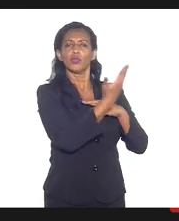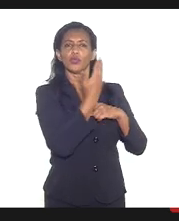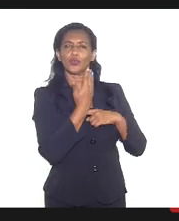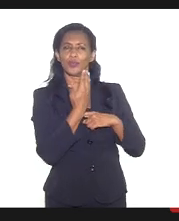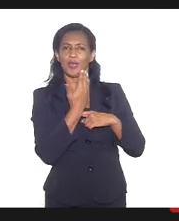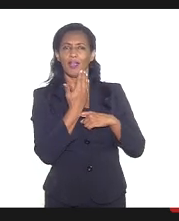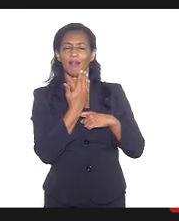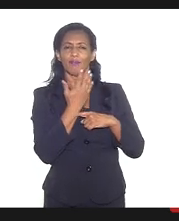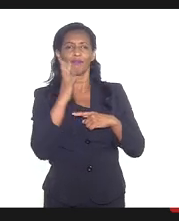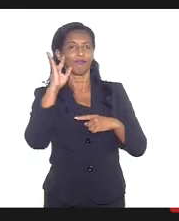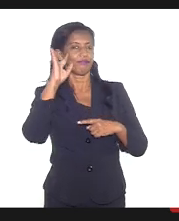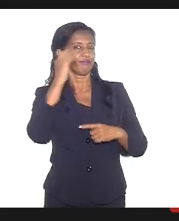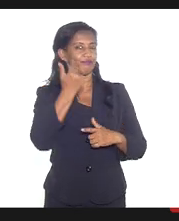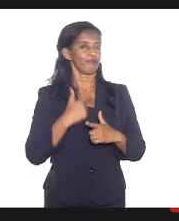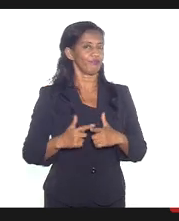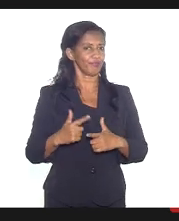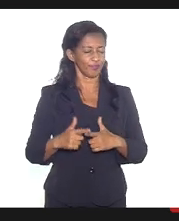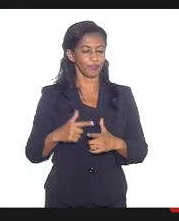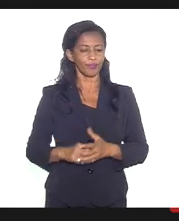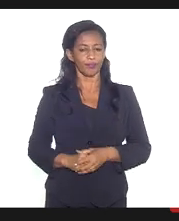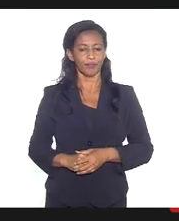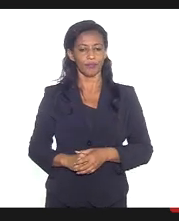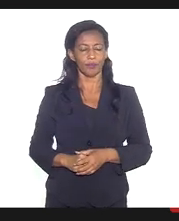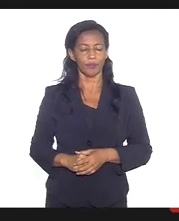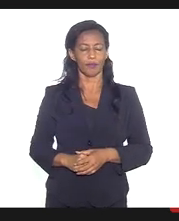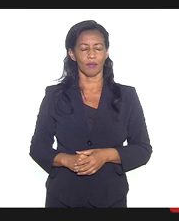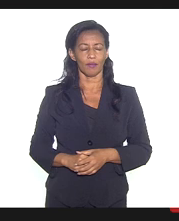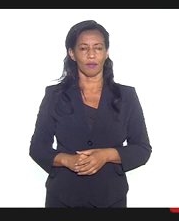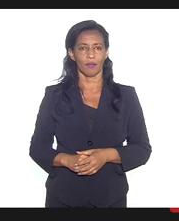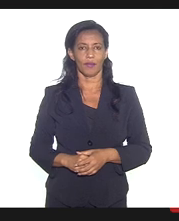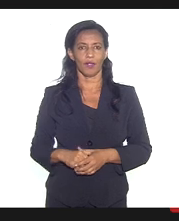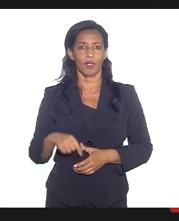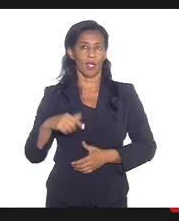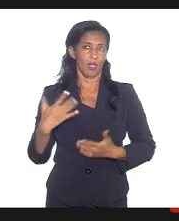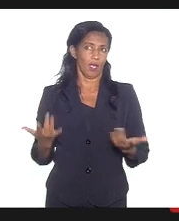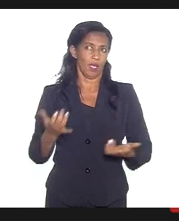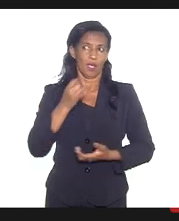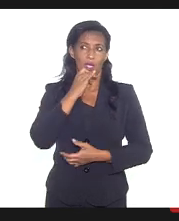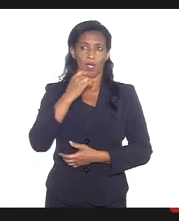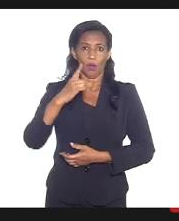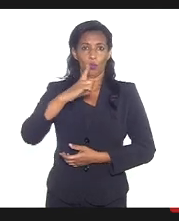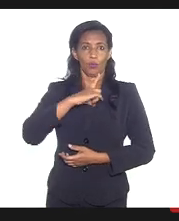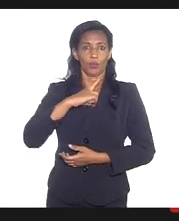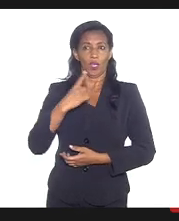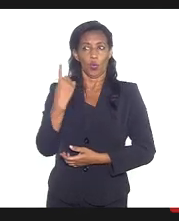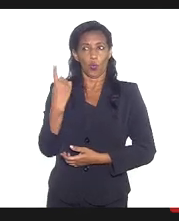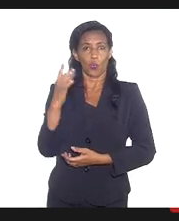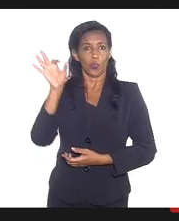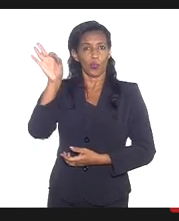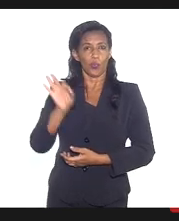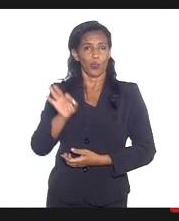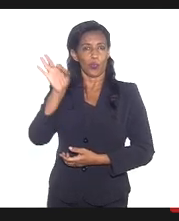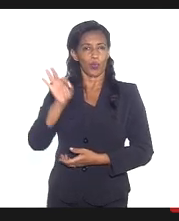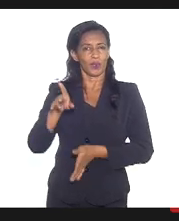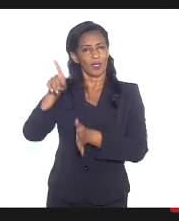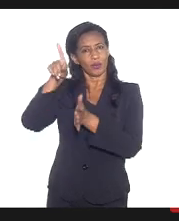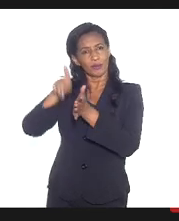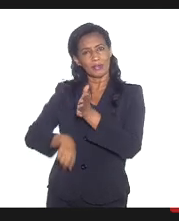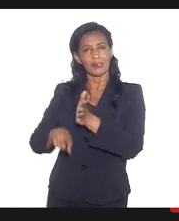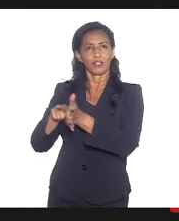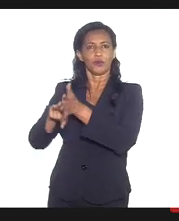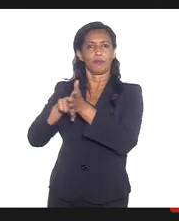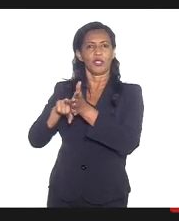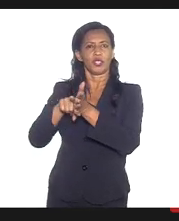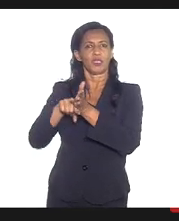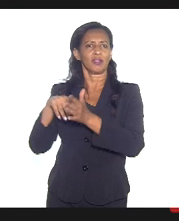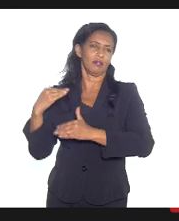esses entraves, né? Justamente essa questão de eu ter 1% de abatimento de pesquisa e